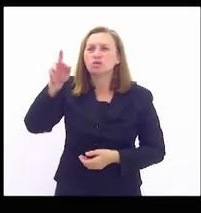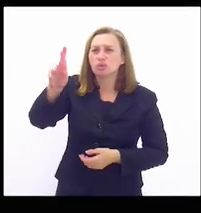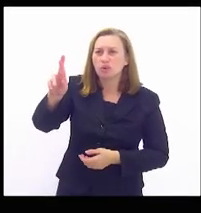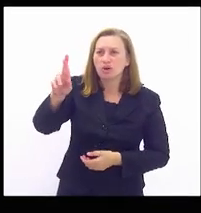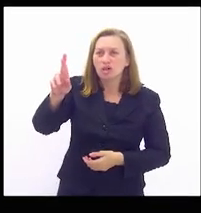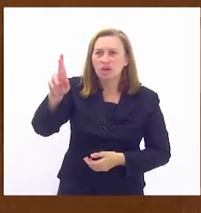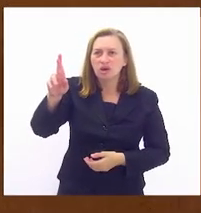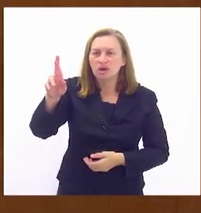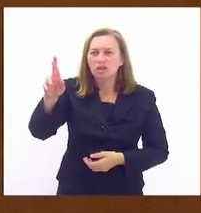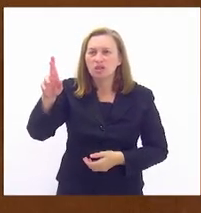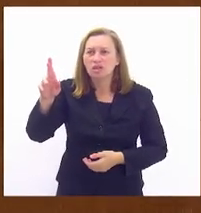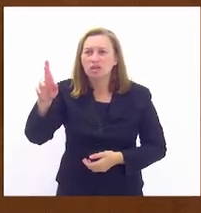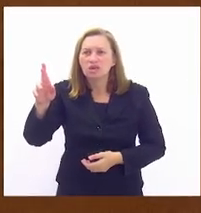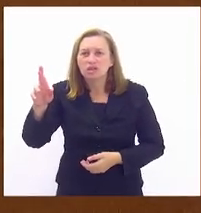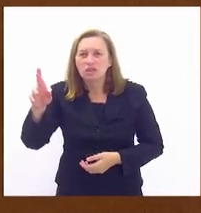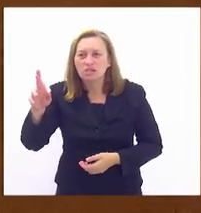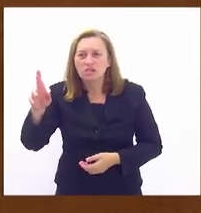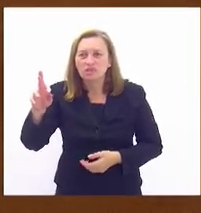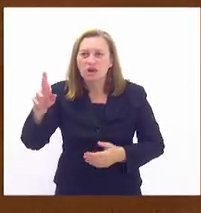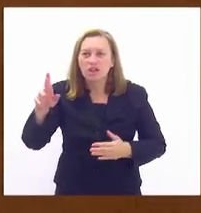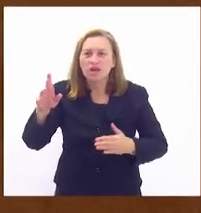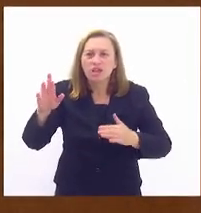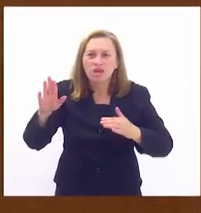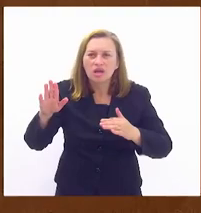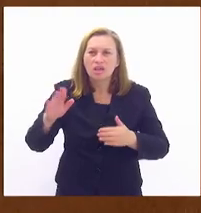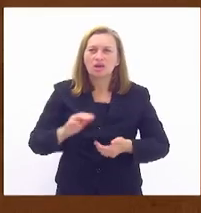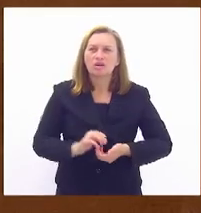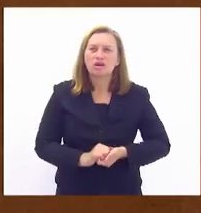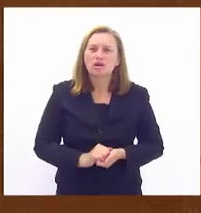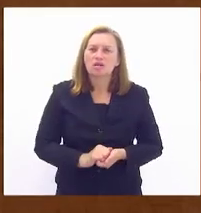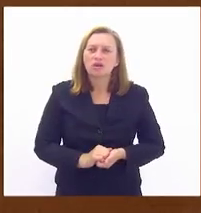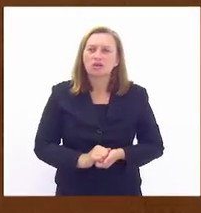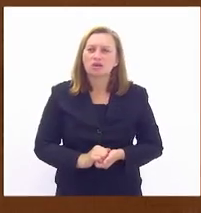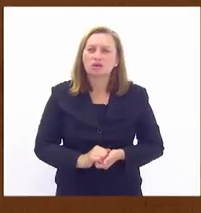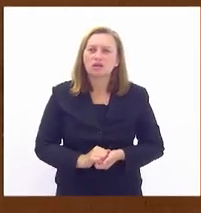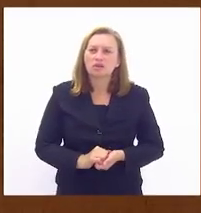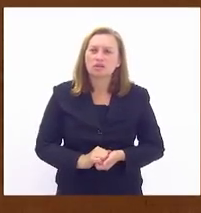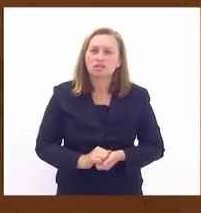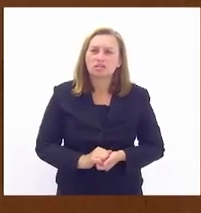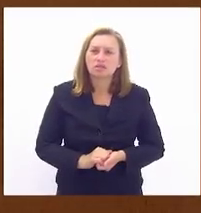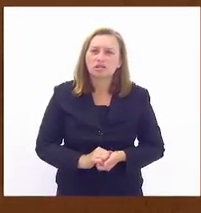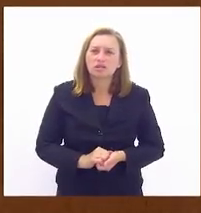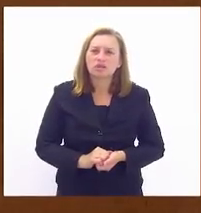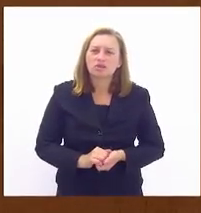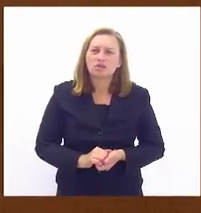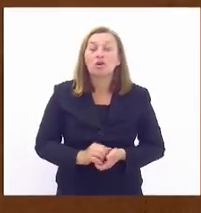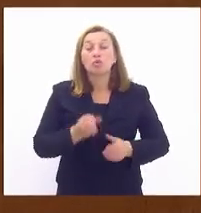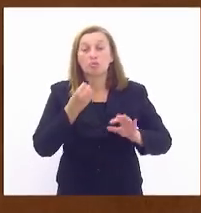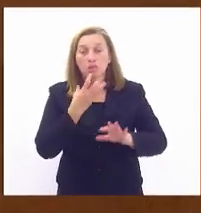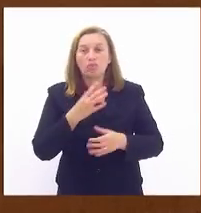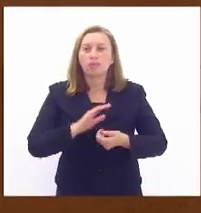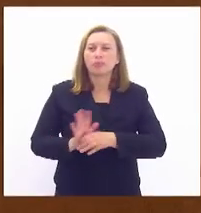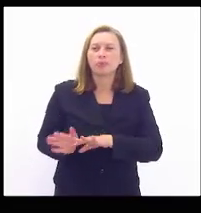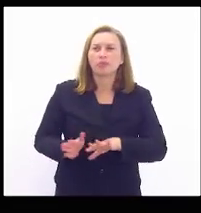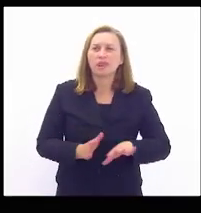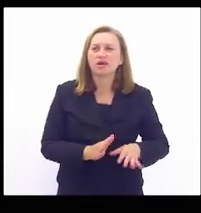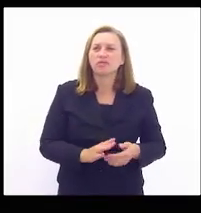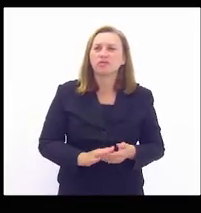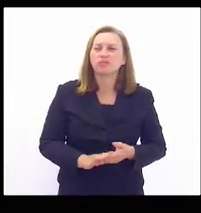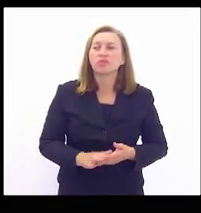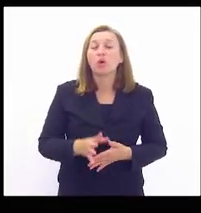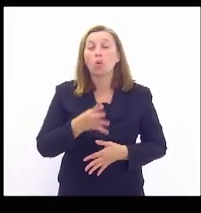vem melhorando a cada ano. Pode passar mais um, por favor? Bom,